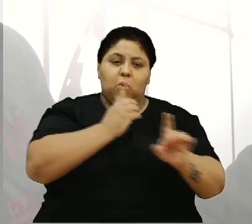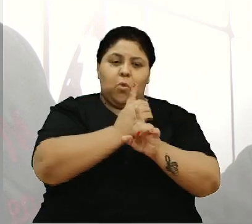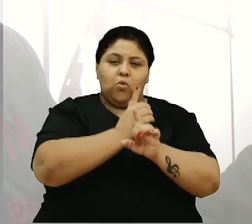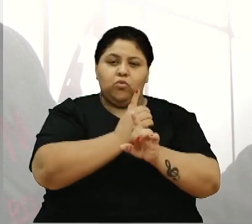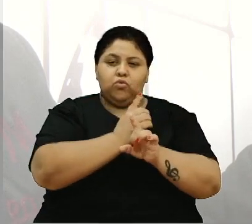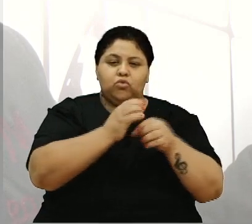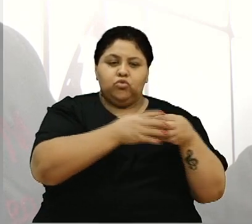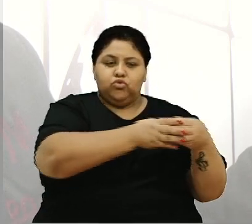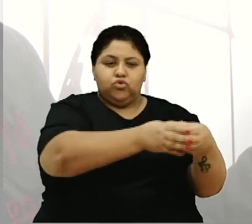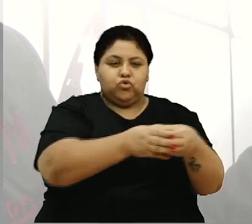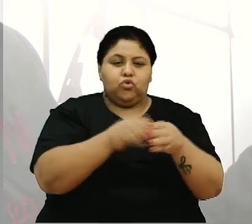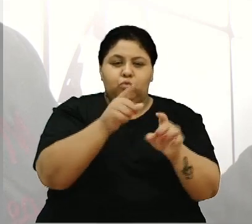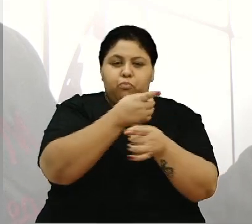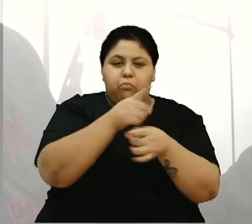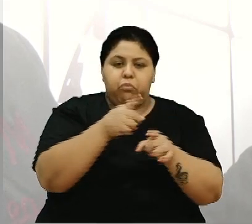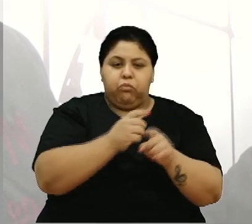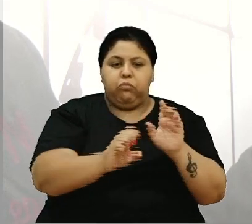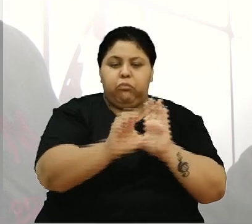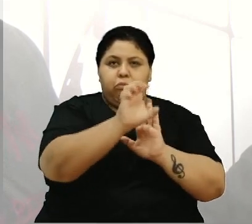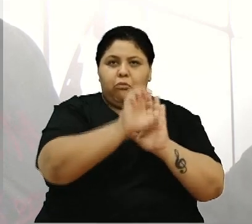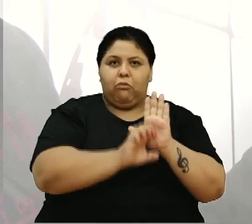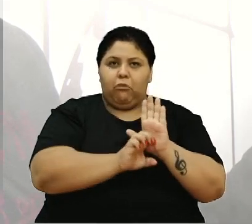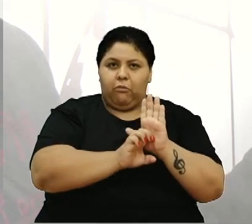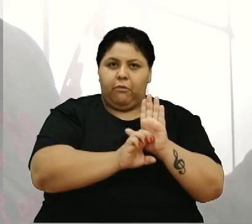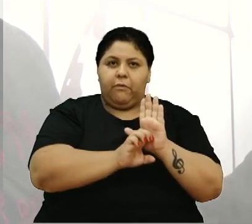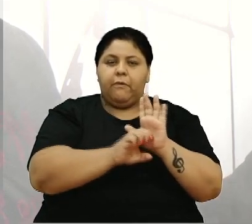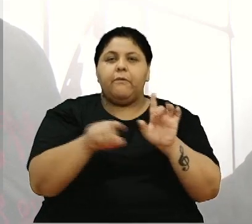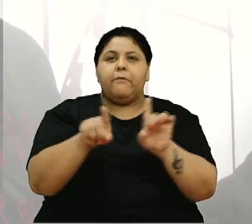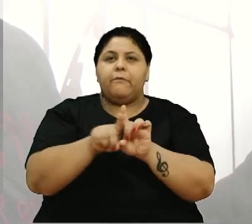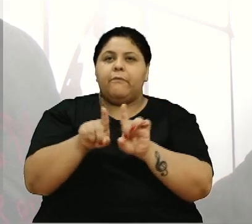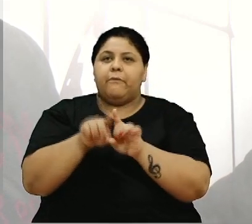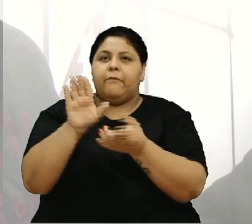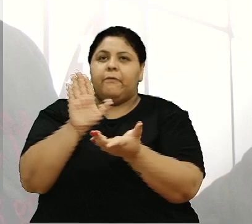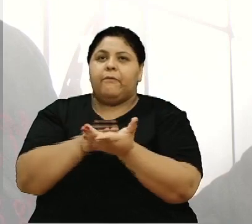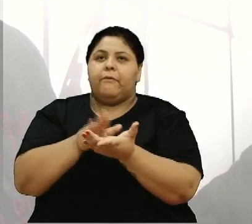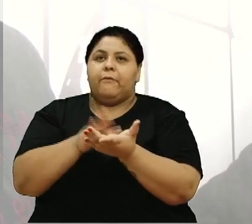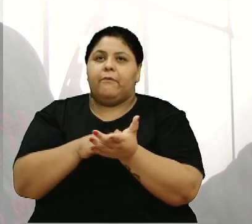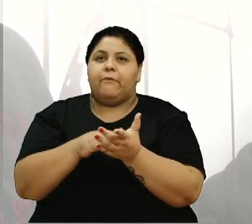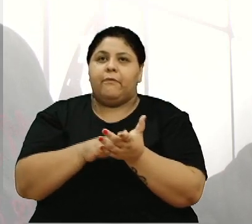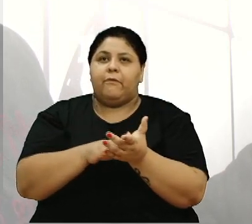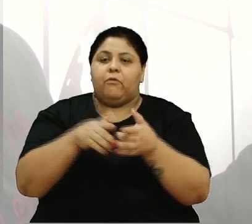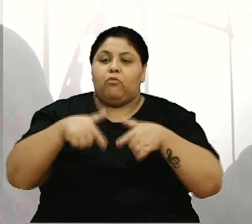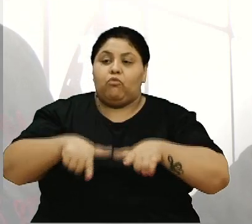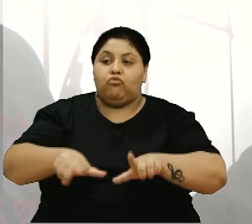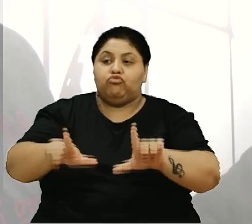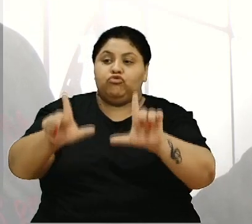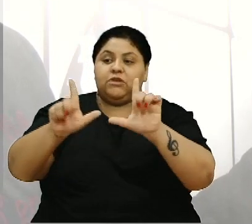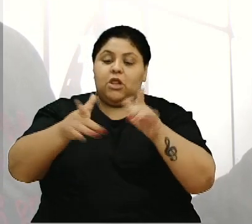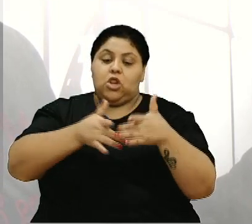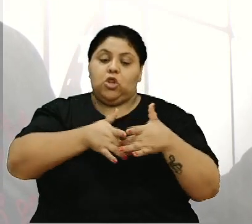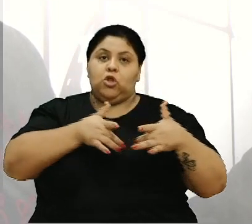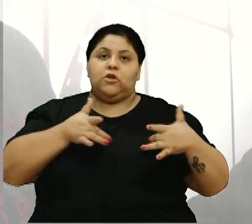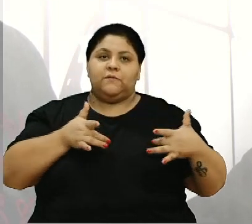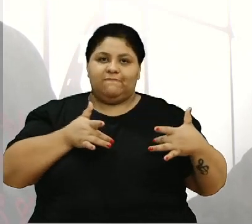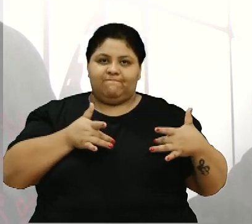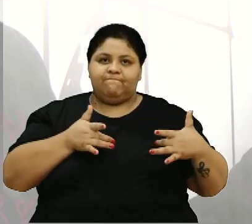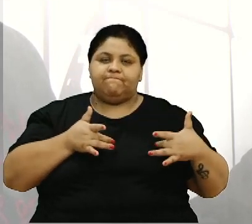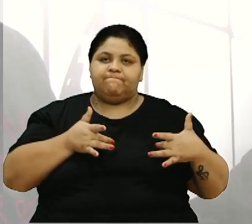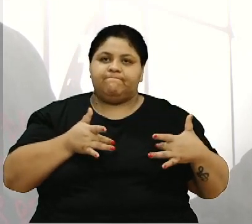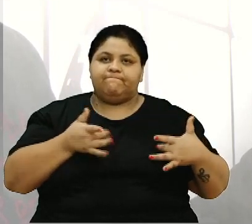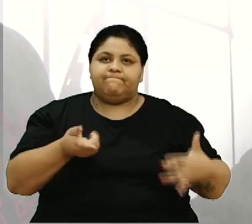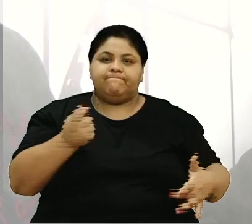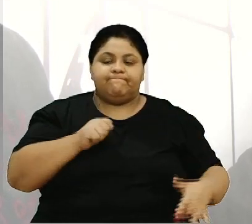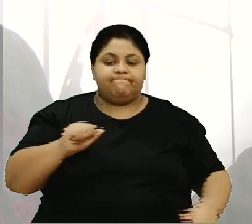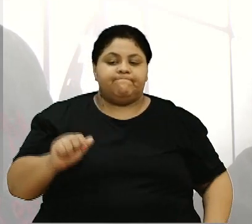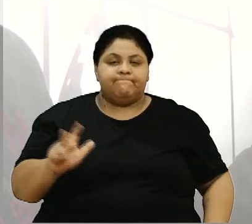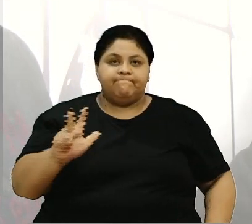encontros, um em 2013 e outro em 2014. Também protocolamos o selo de solidariedade, ou seja, precisamos